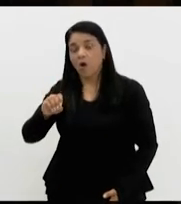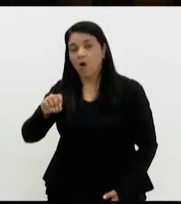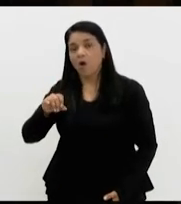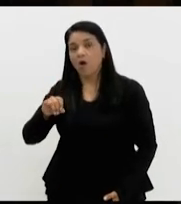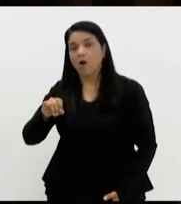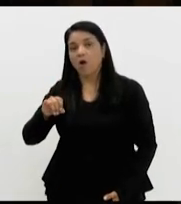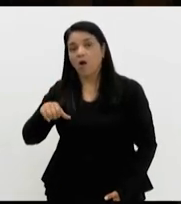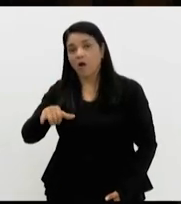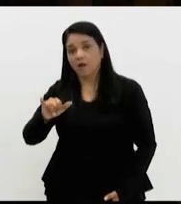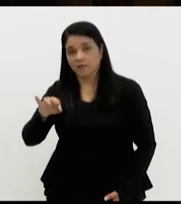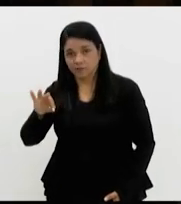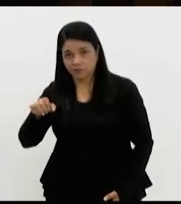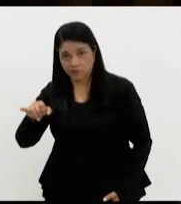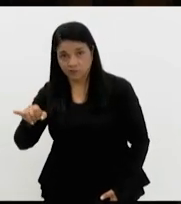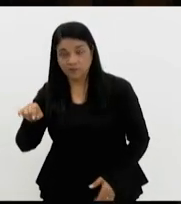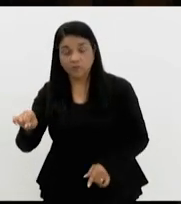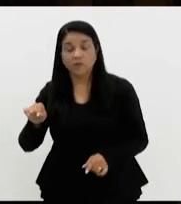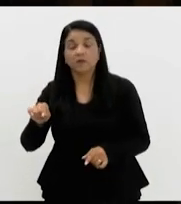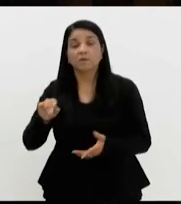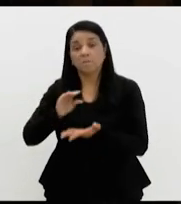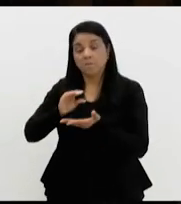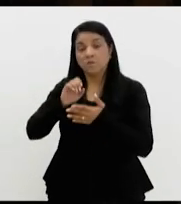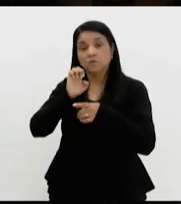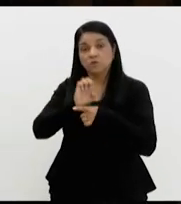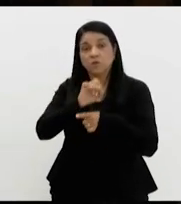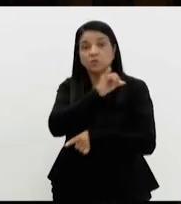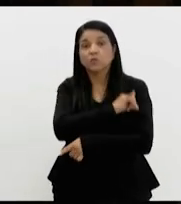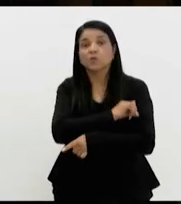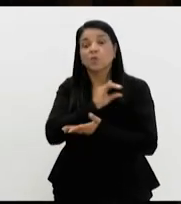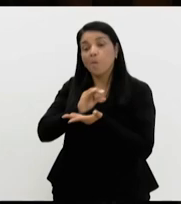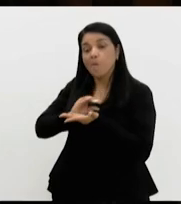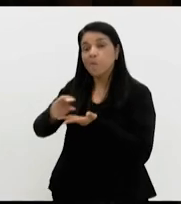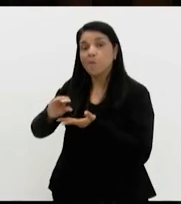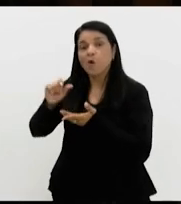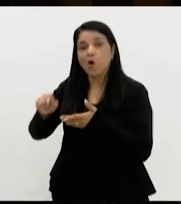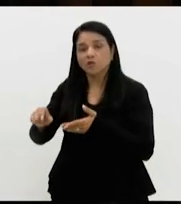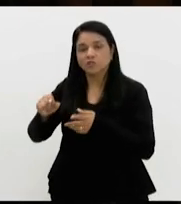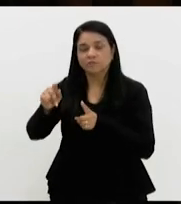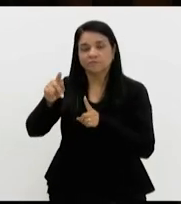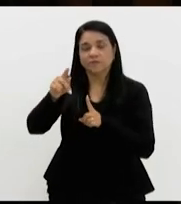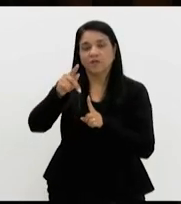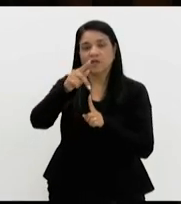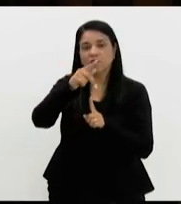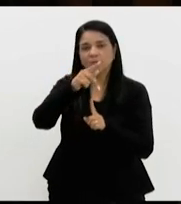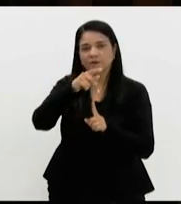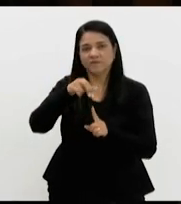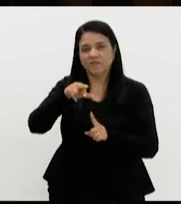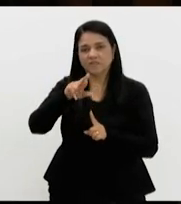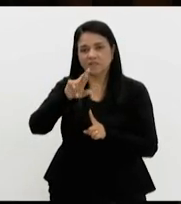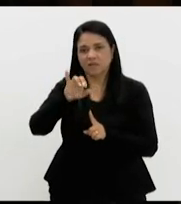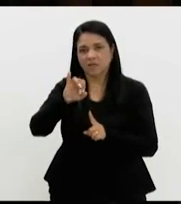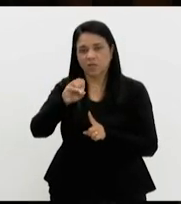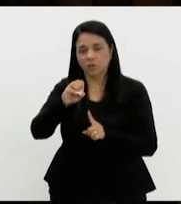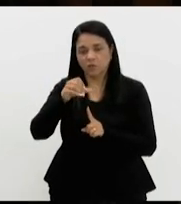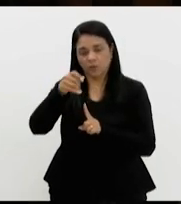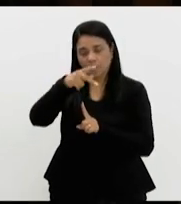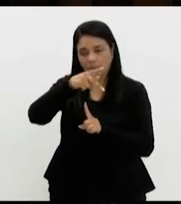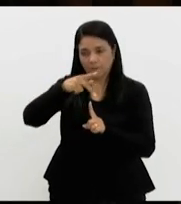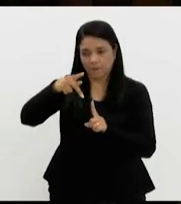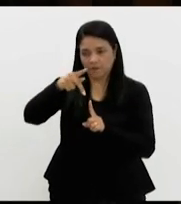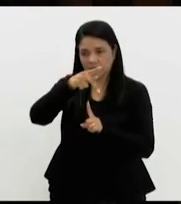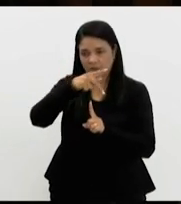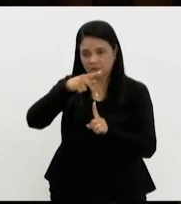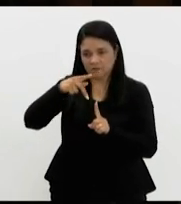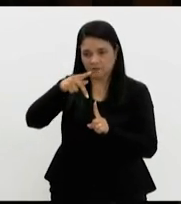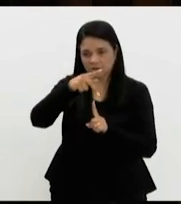Janeiro, eles vão majoritariamente para o Rio Previdência. O que não vai para o Rio Previdência é o que